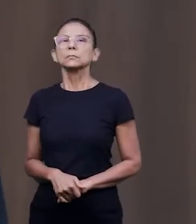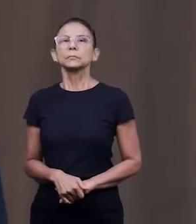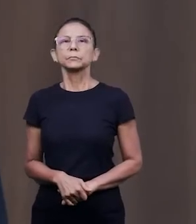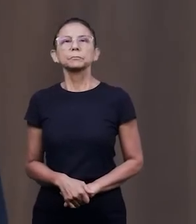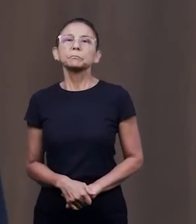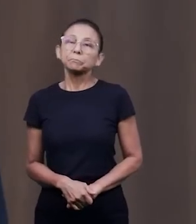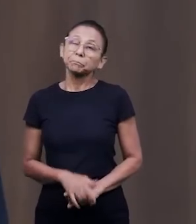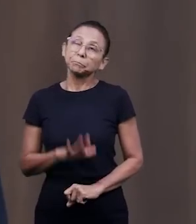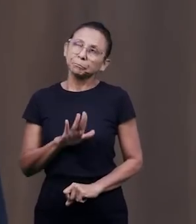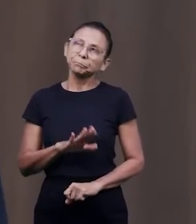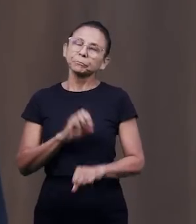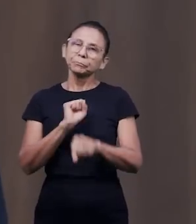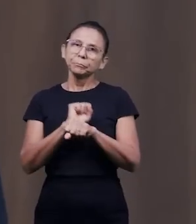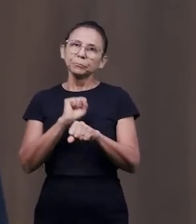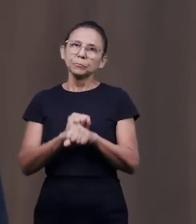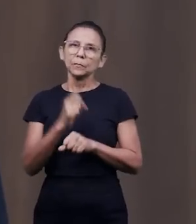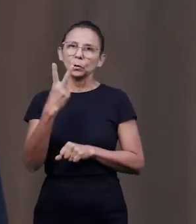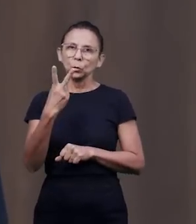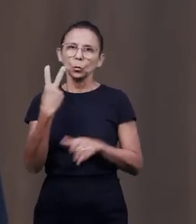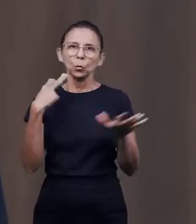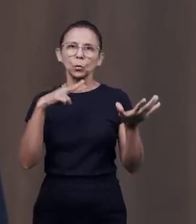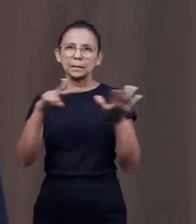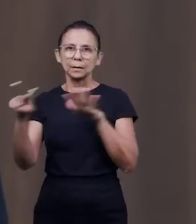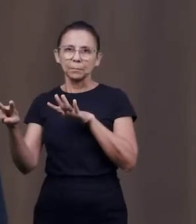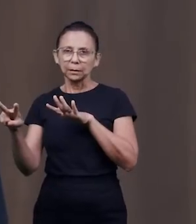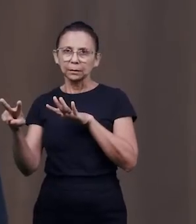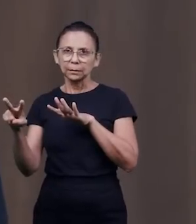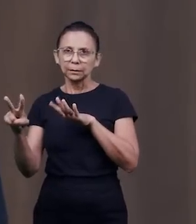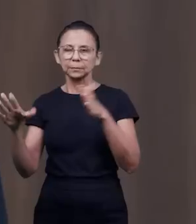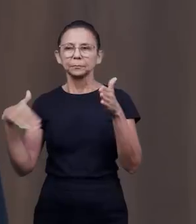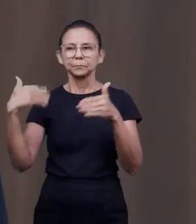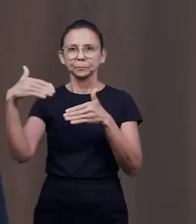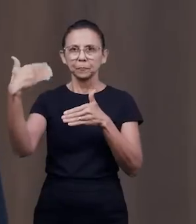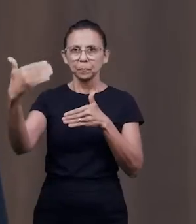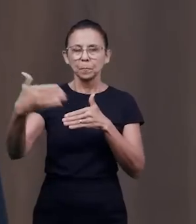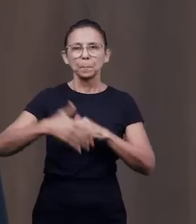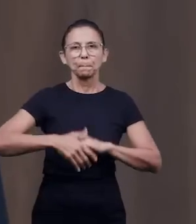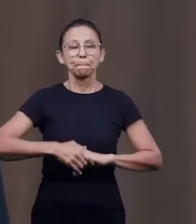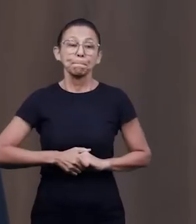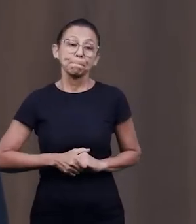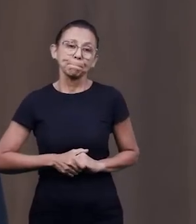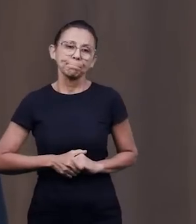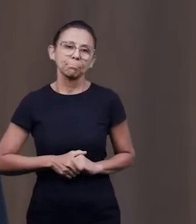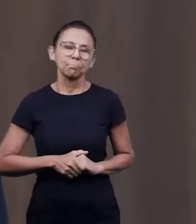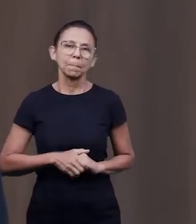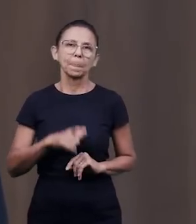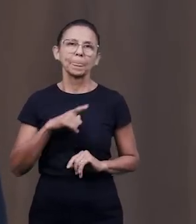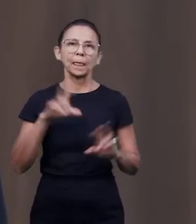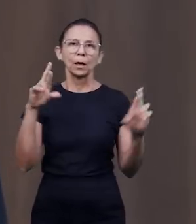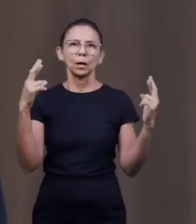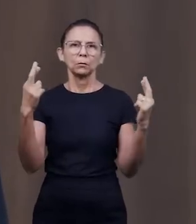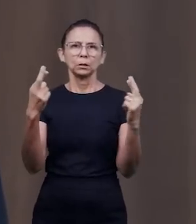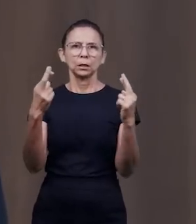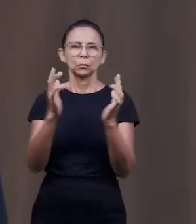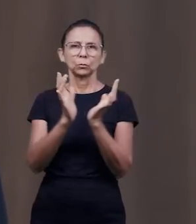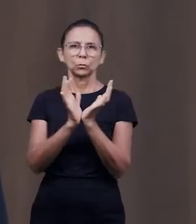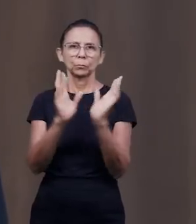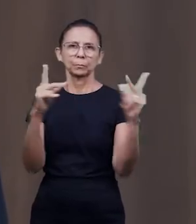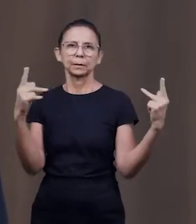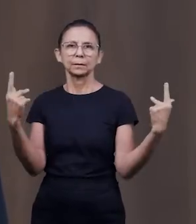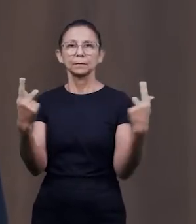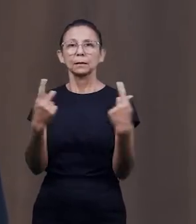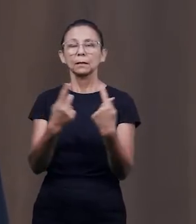meus filhos são delinquentes? Os meus filhos são drogados? Sua maluca, vou te processar, sua